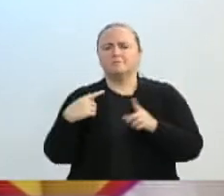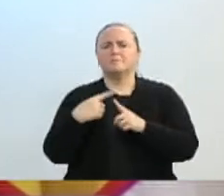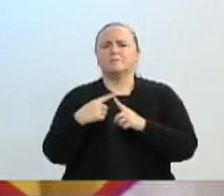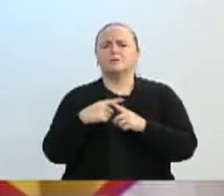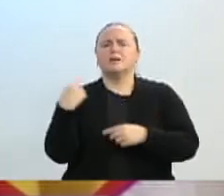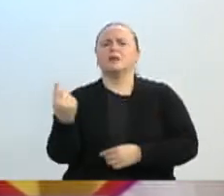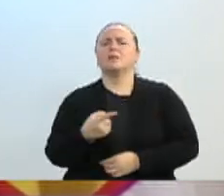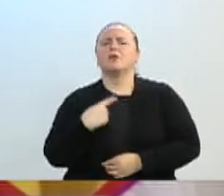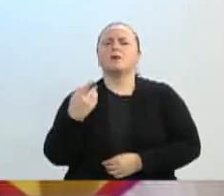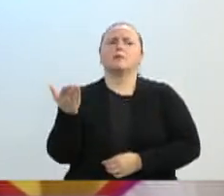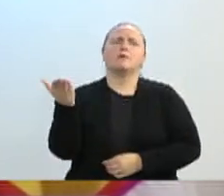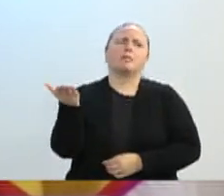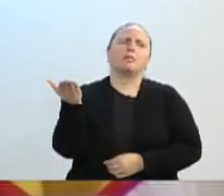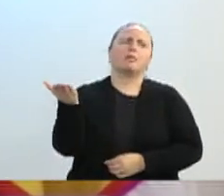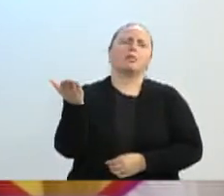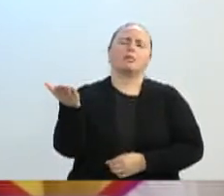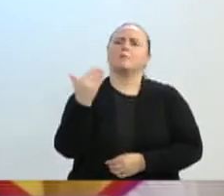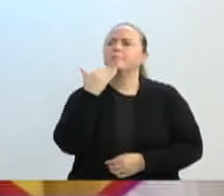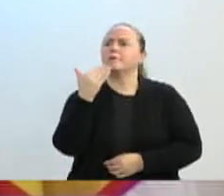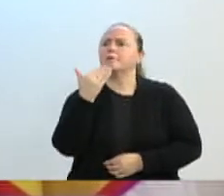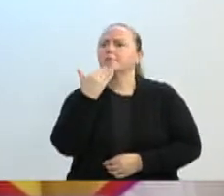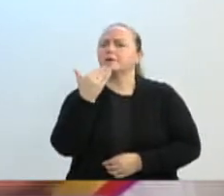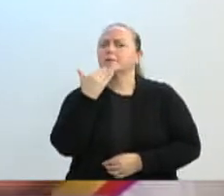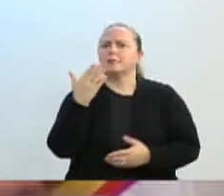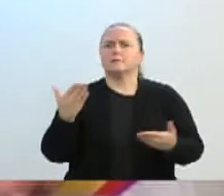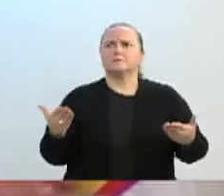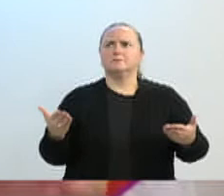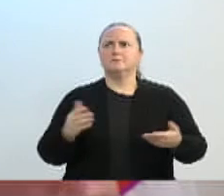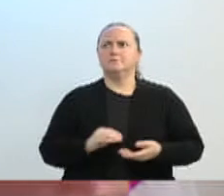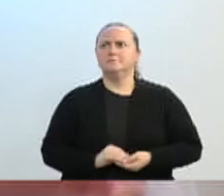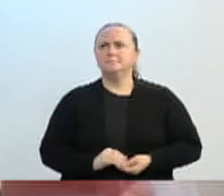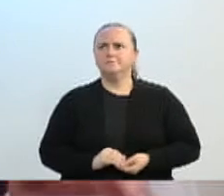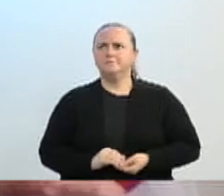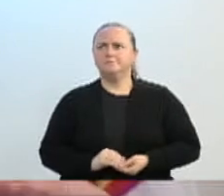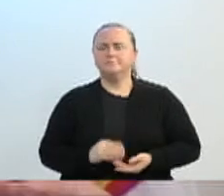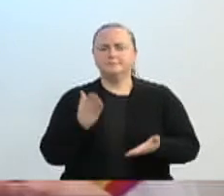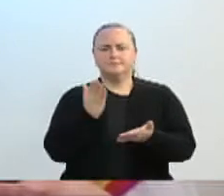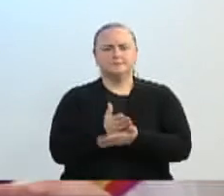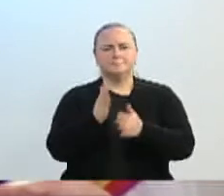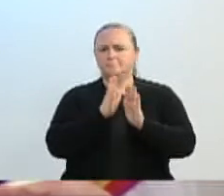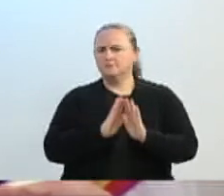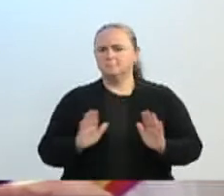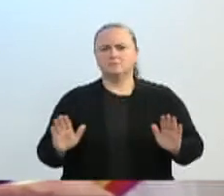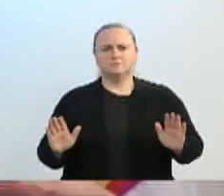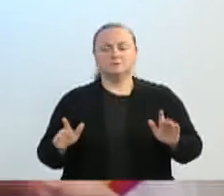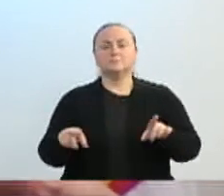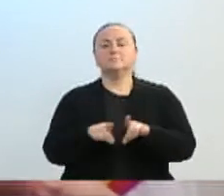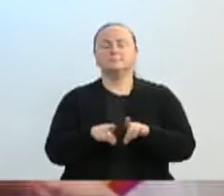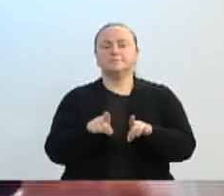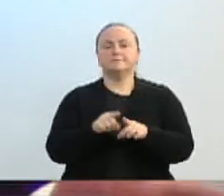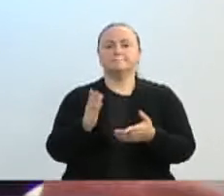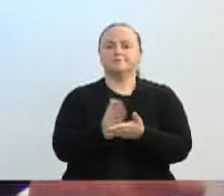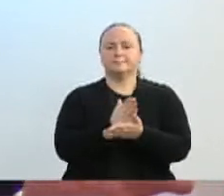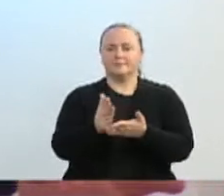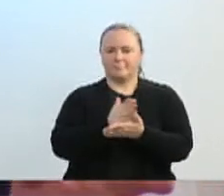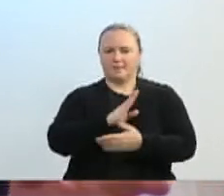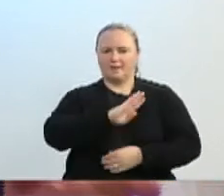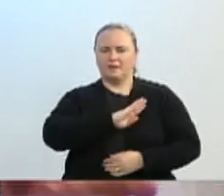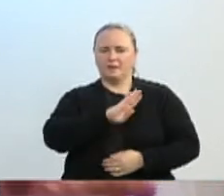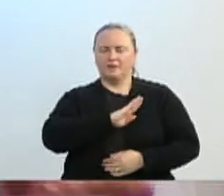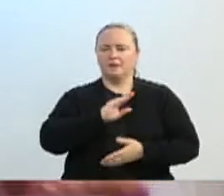PIRES. Pedir bênção, chega disso. Vejo também muitos colegas reclamando da suposta falta